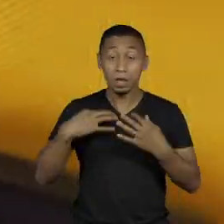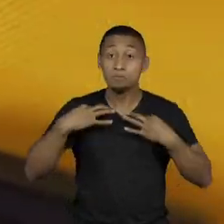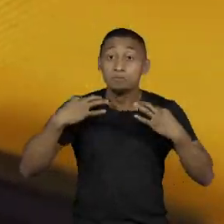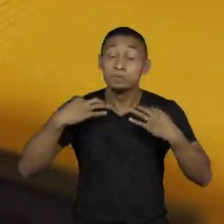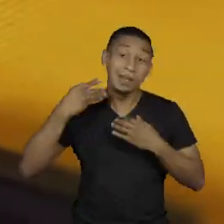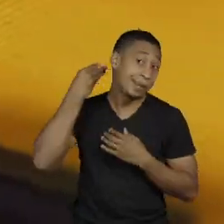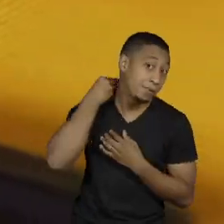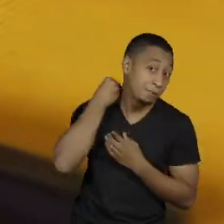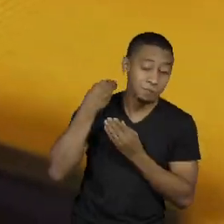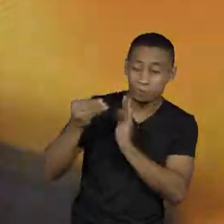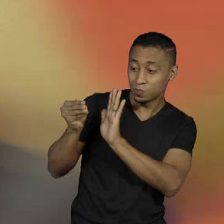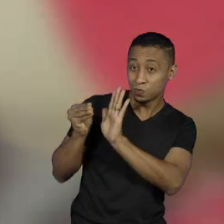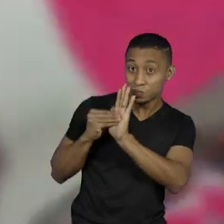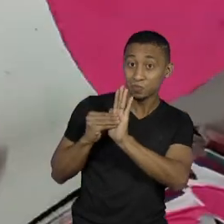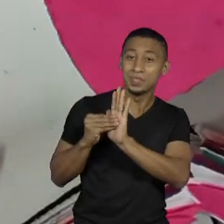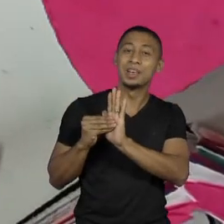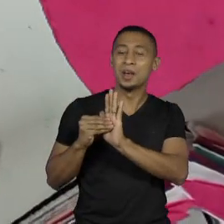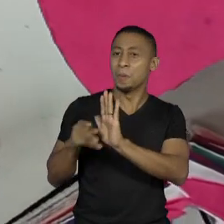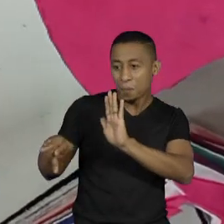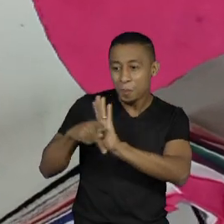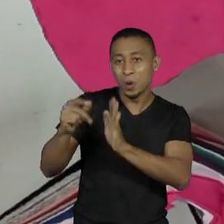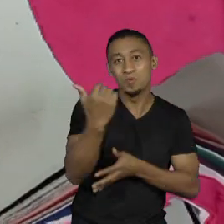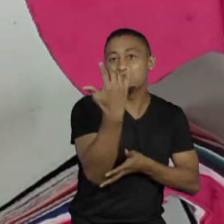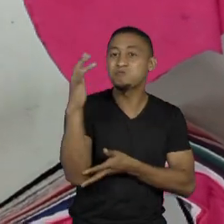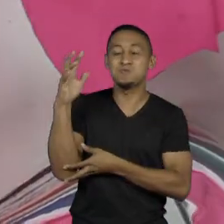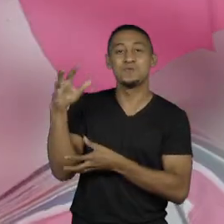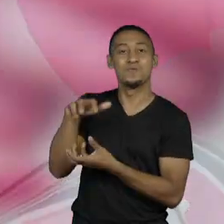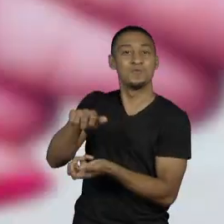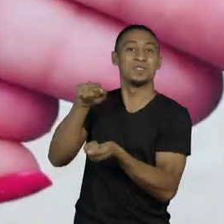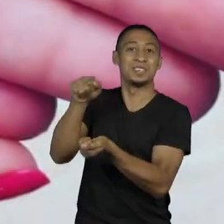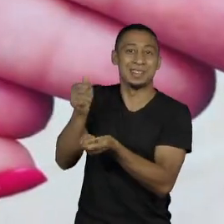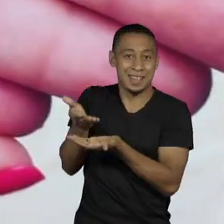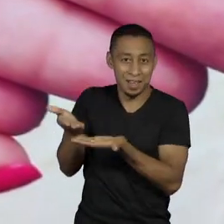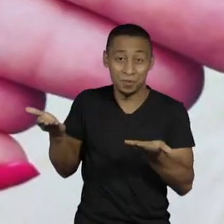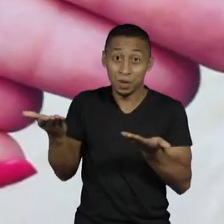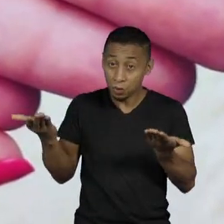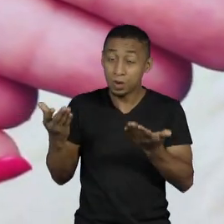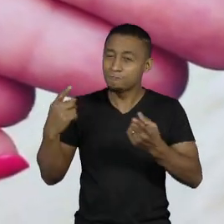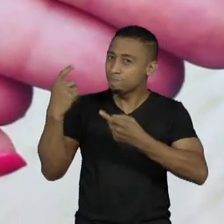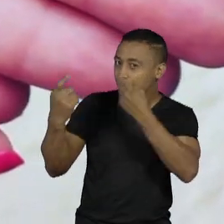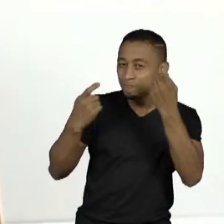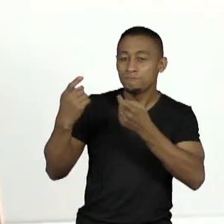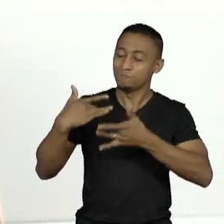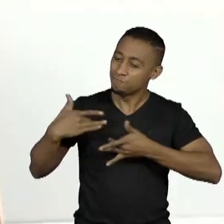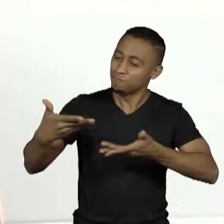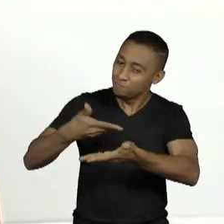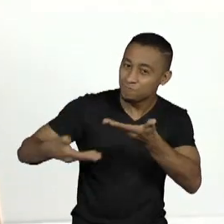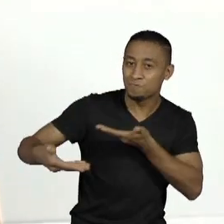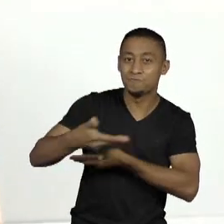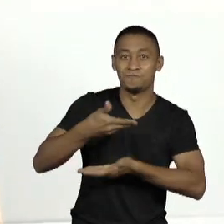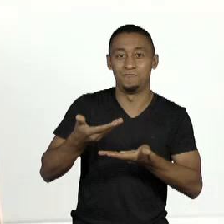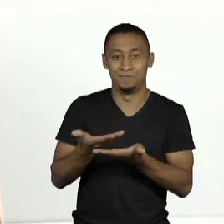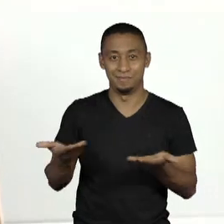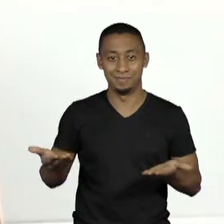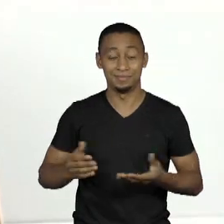caiu 60%, costurando solidariedade com preocupação ambiental. Saber que a